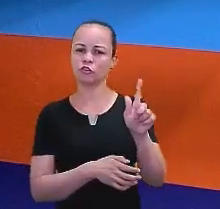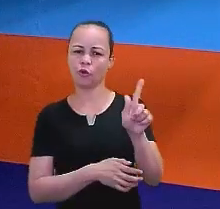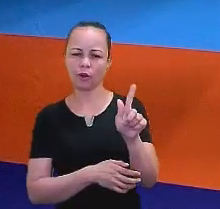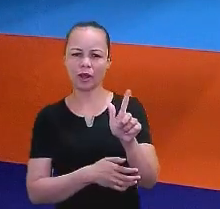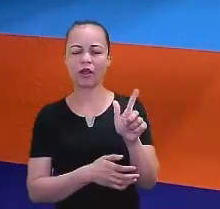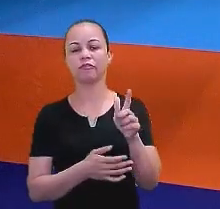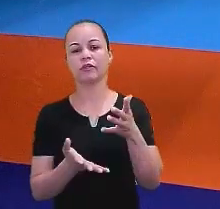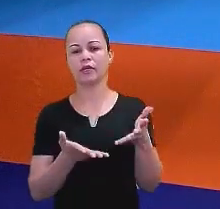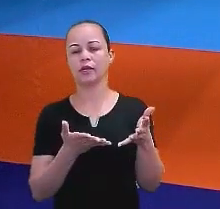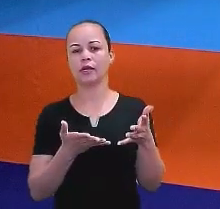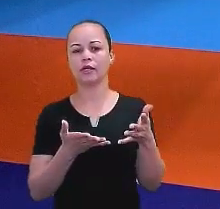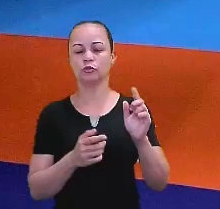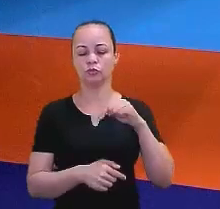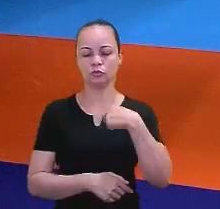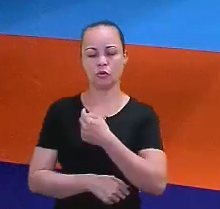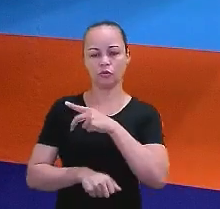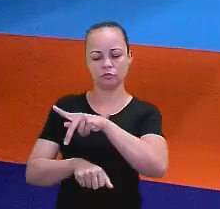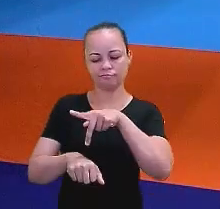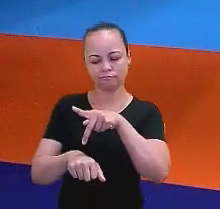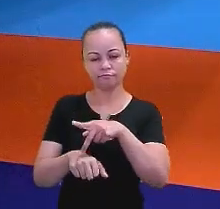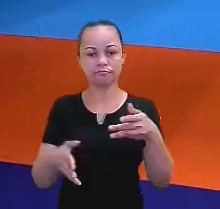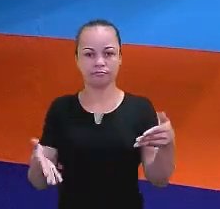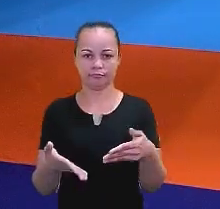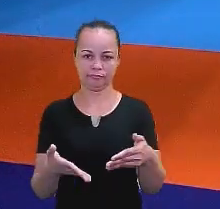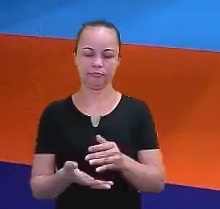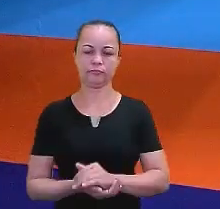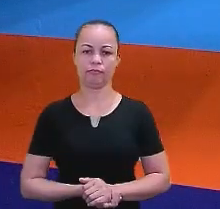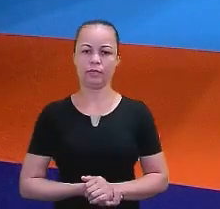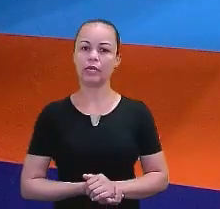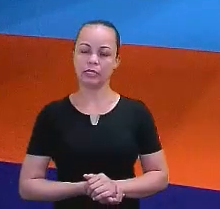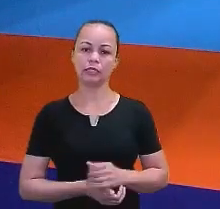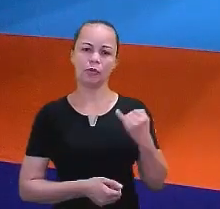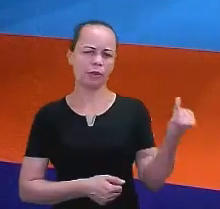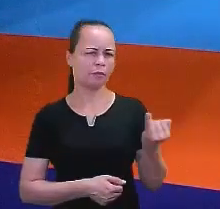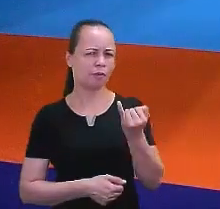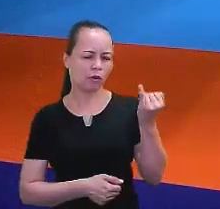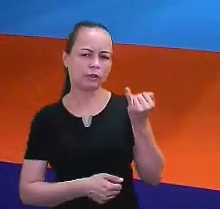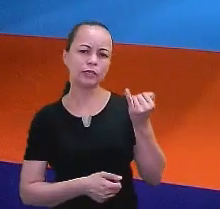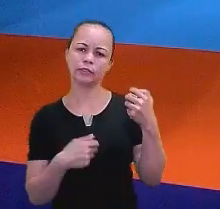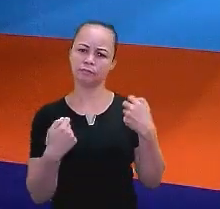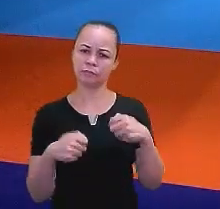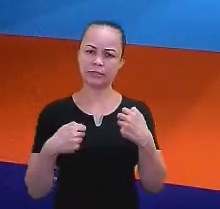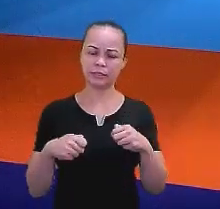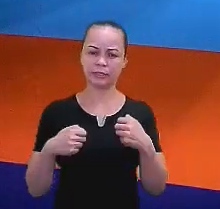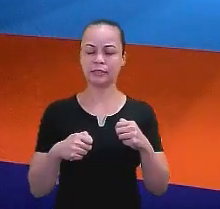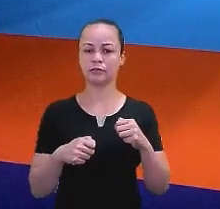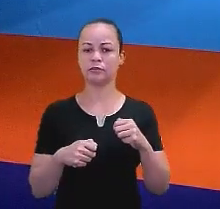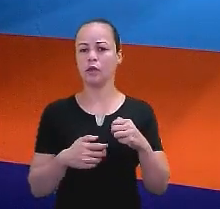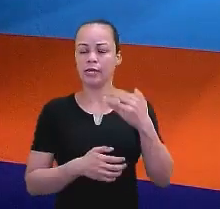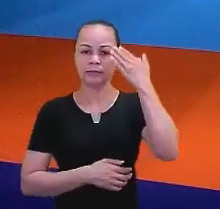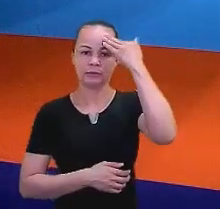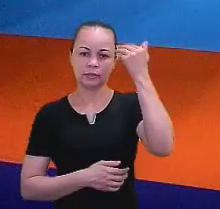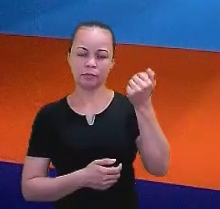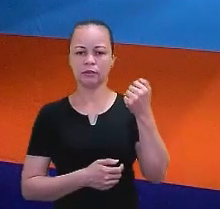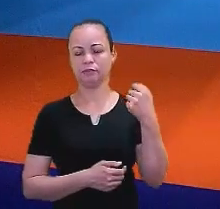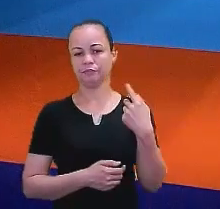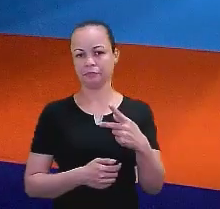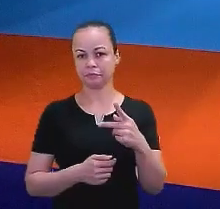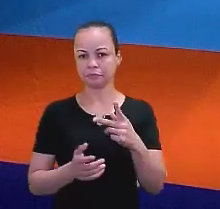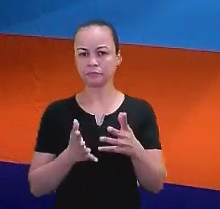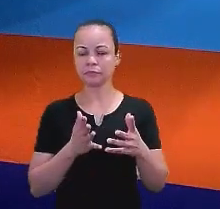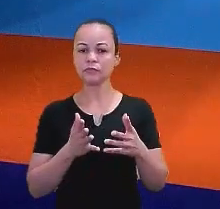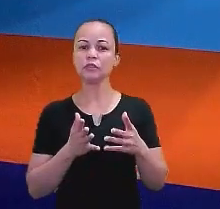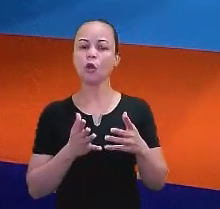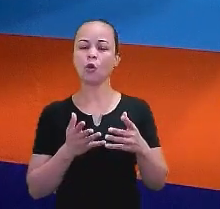nosso país hoje. Então, é muito, muito importante, é necessário que a gente saiba que esse objeto de conhecimento